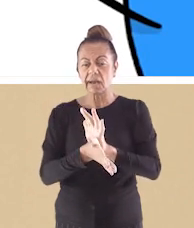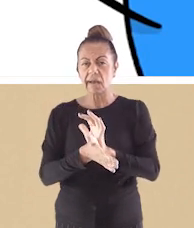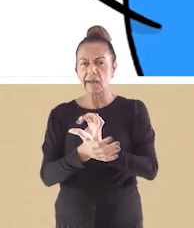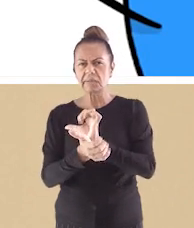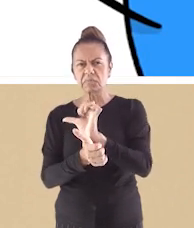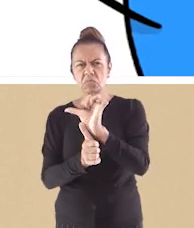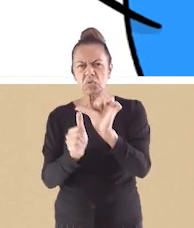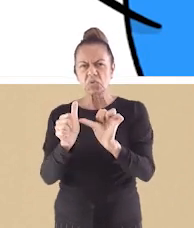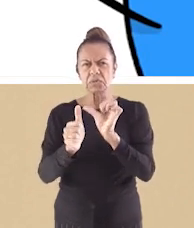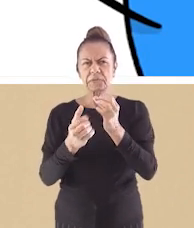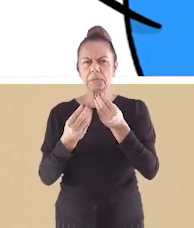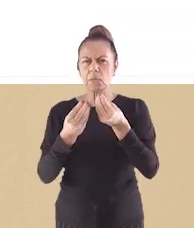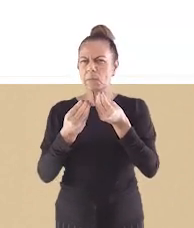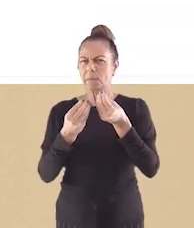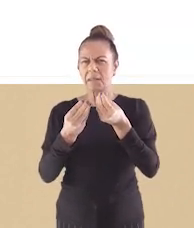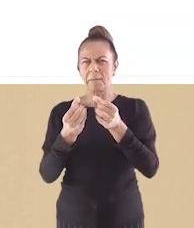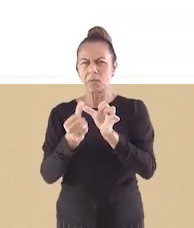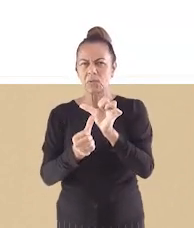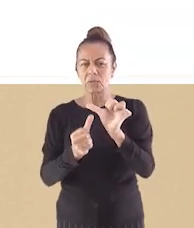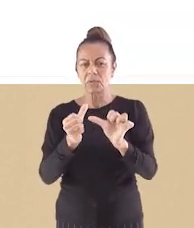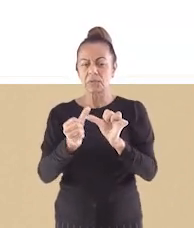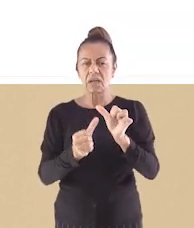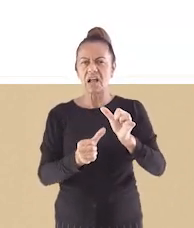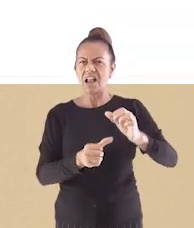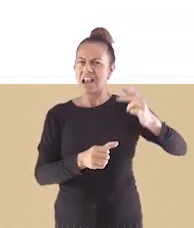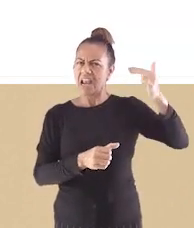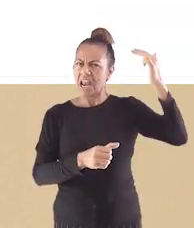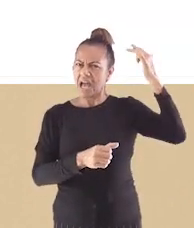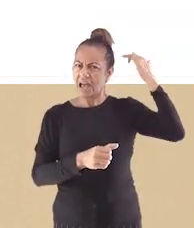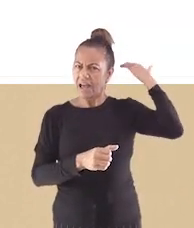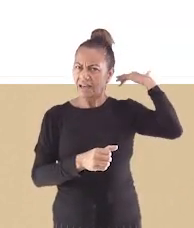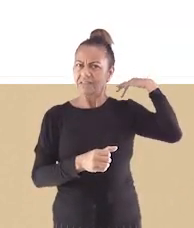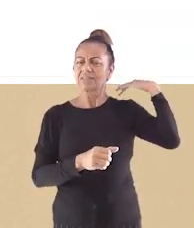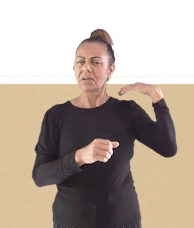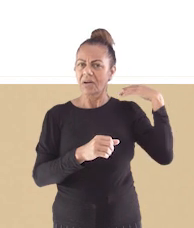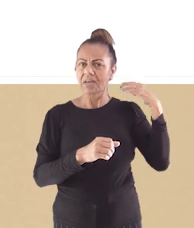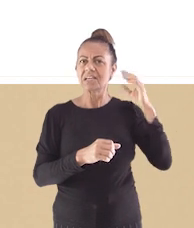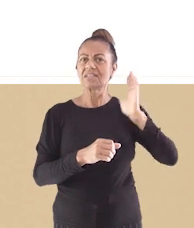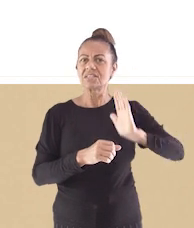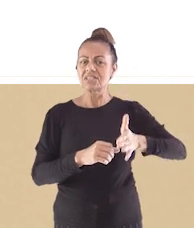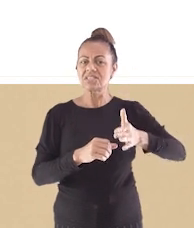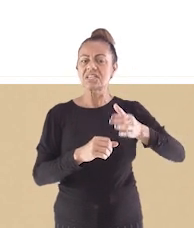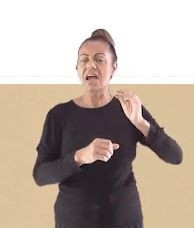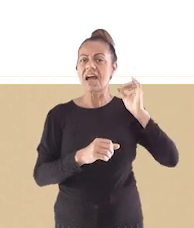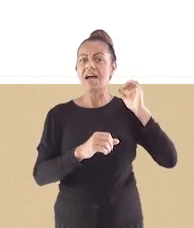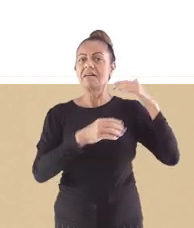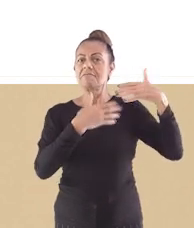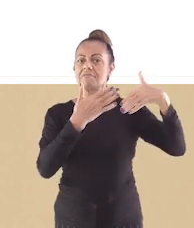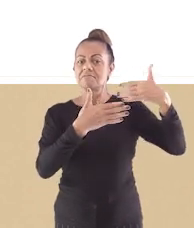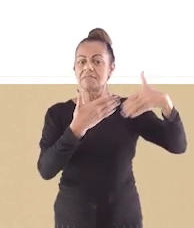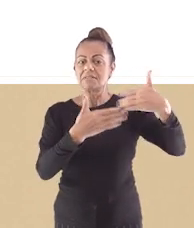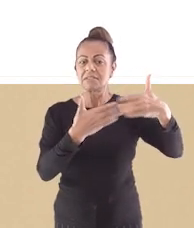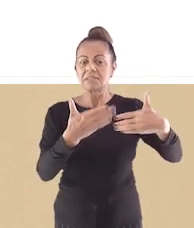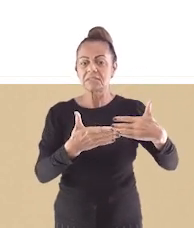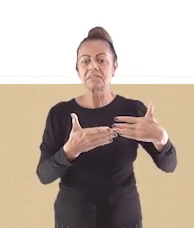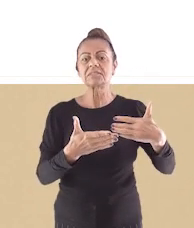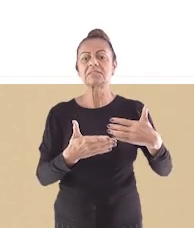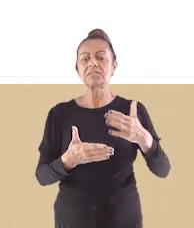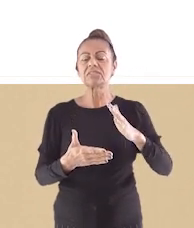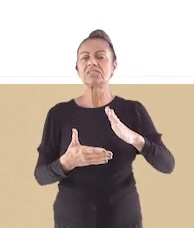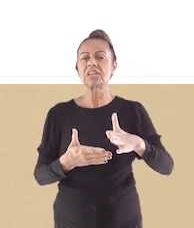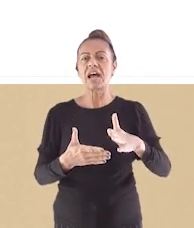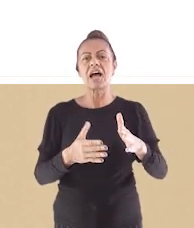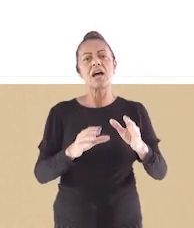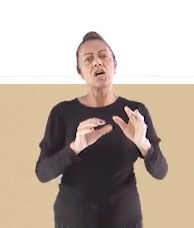nosso paladar. Evidências históricas sugerem que nossos ancestrais desistiram da caça e se acomodaram para cultivar grãos, provavelmente pelo seu amor à cerveja ou